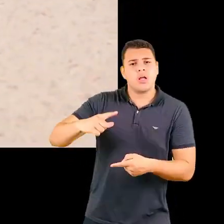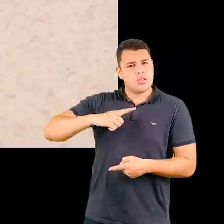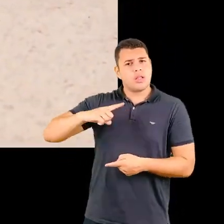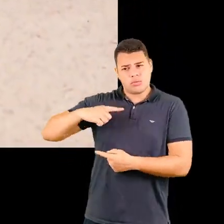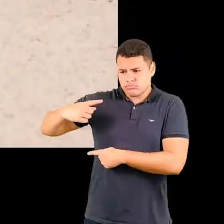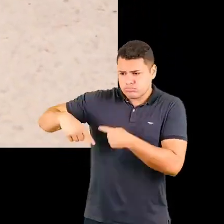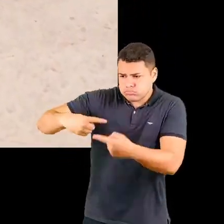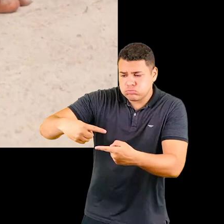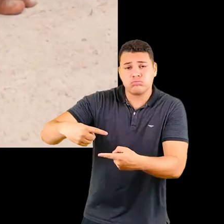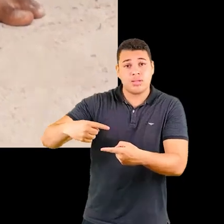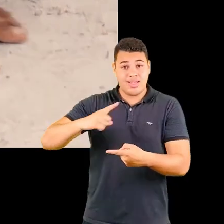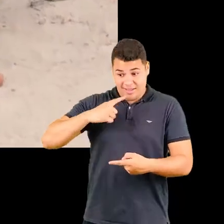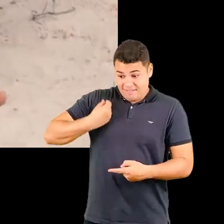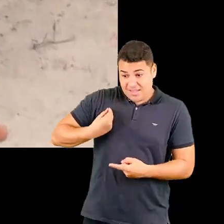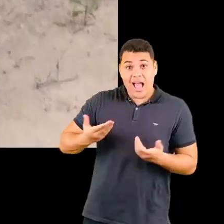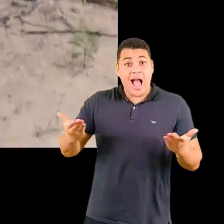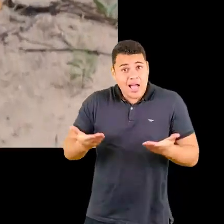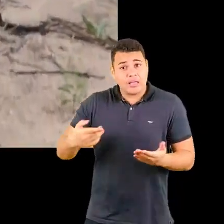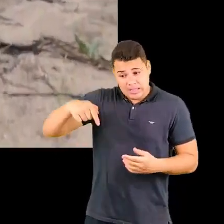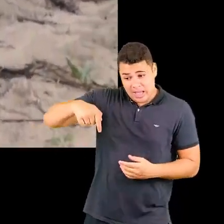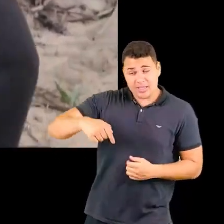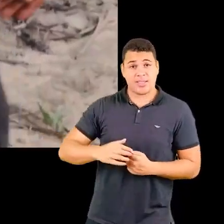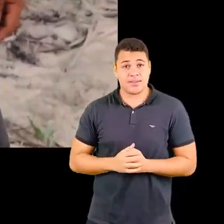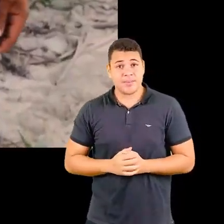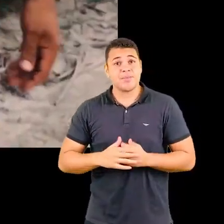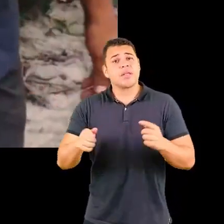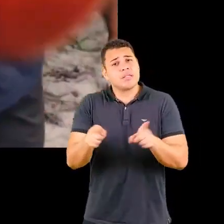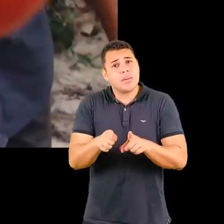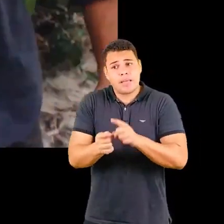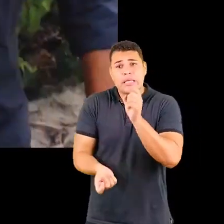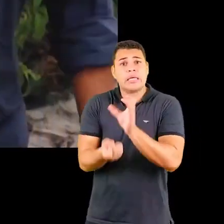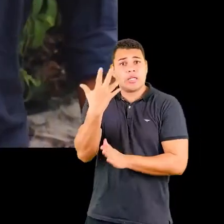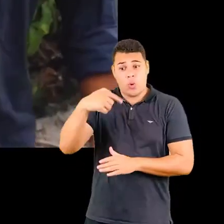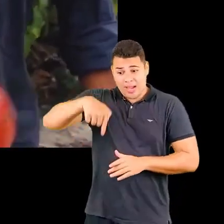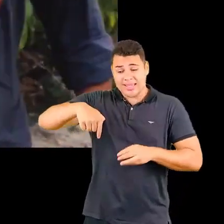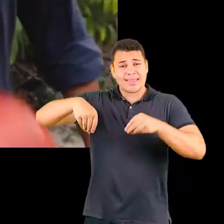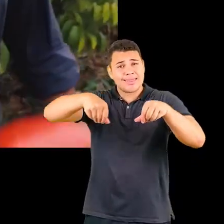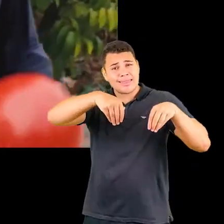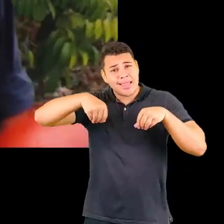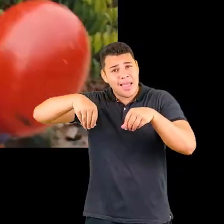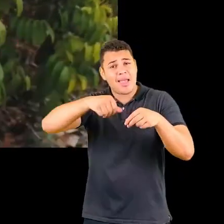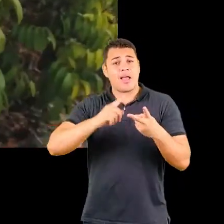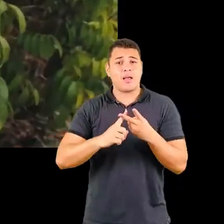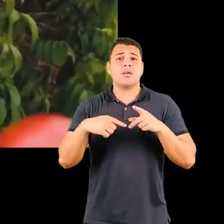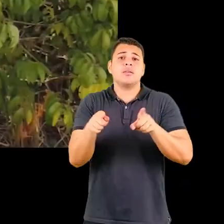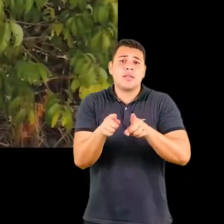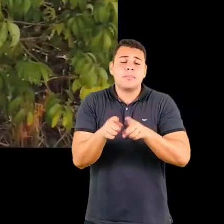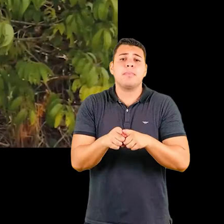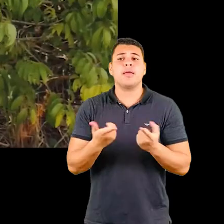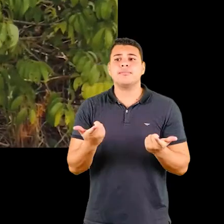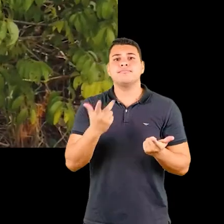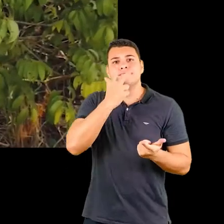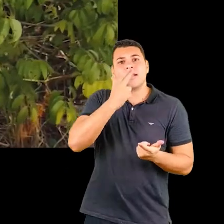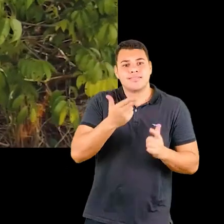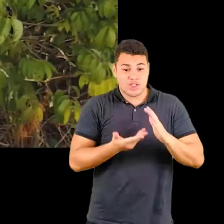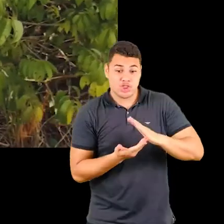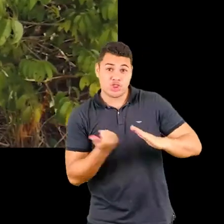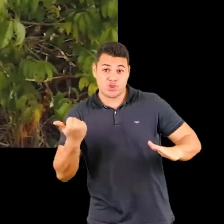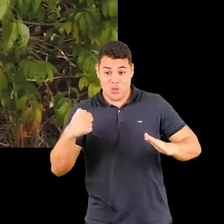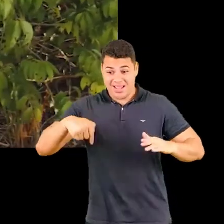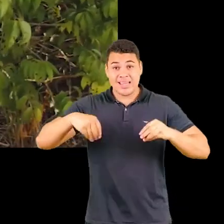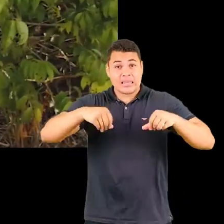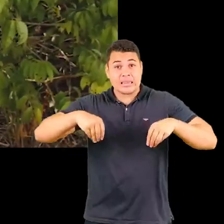ancestralidade que está aqui. Entendeu? Que foi fundada nessa terra. E que foi tirada dessa terra.